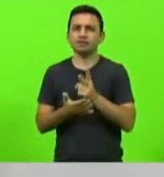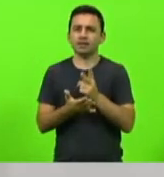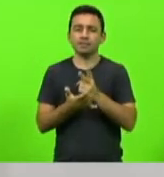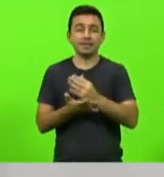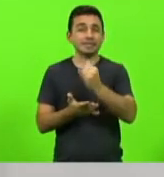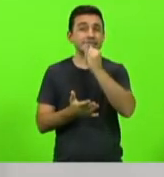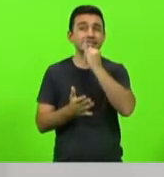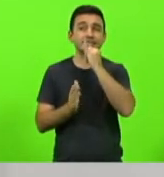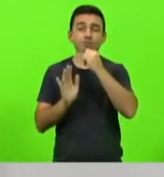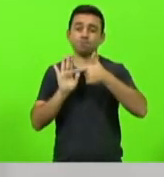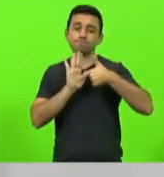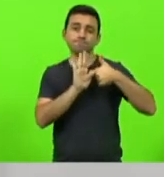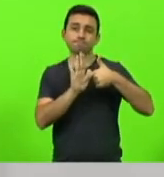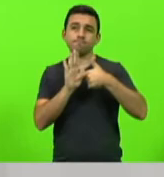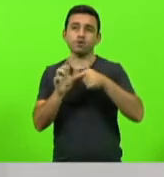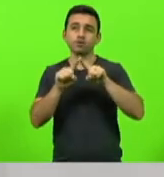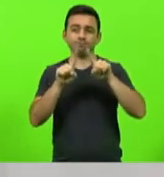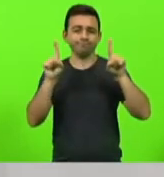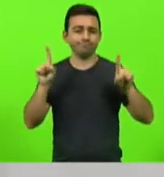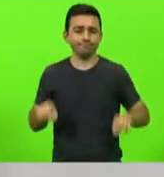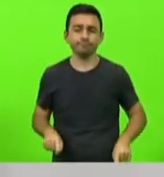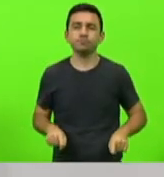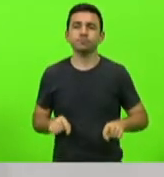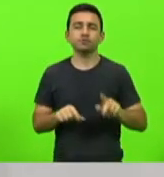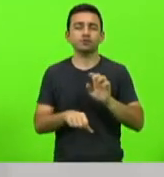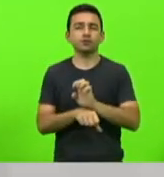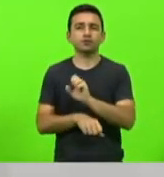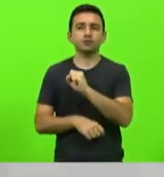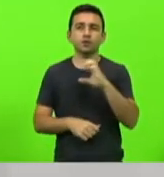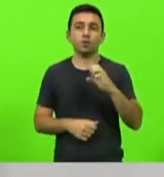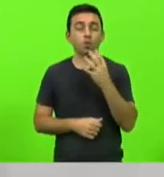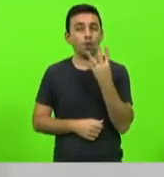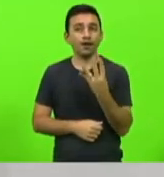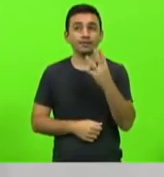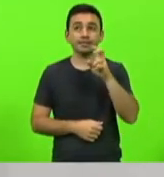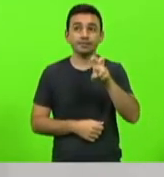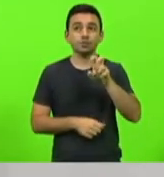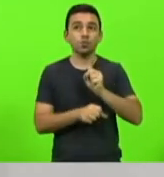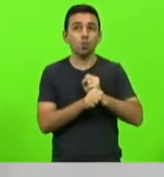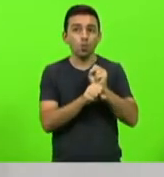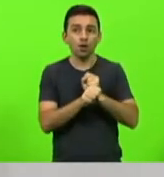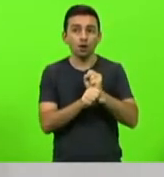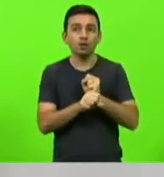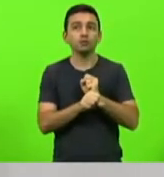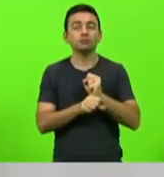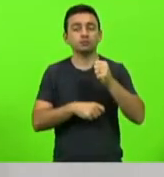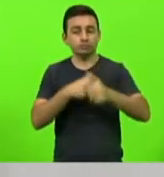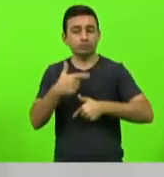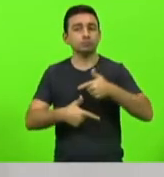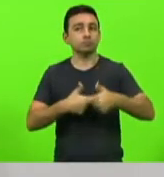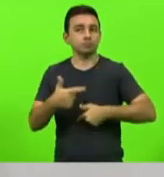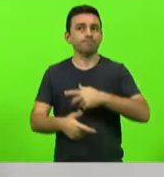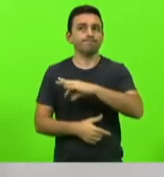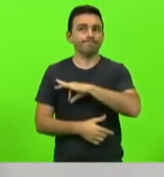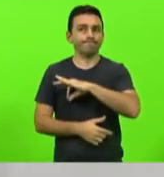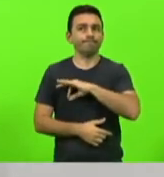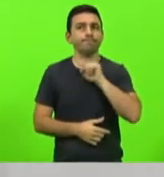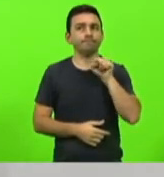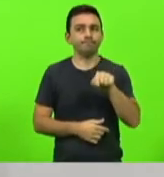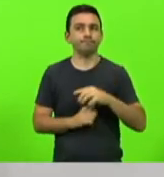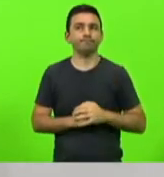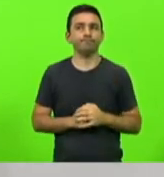o funcionalismo público do nosso Estado. Foram 45 anos de atividade policial. Em 2018,